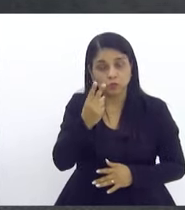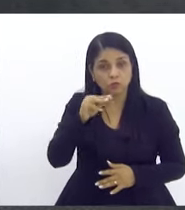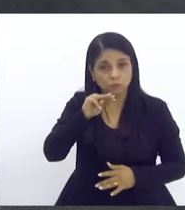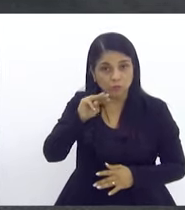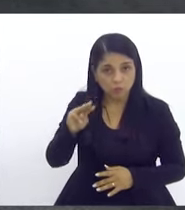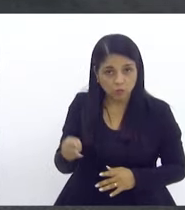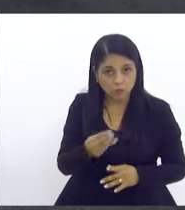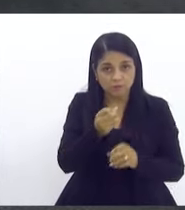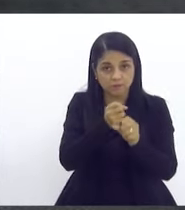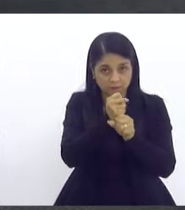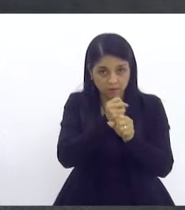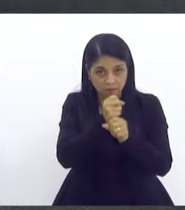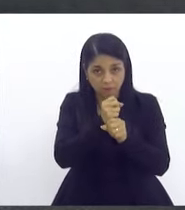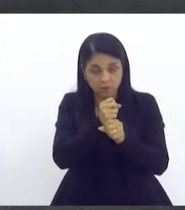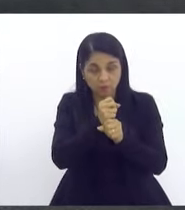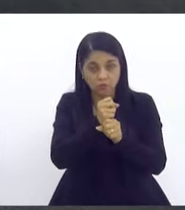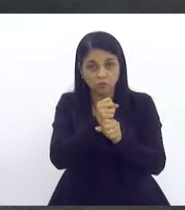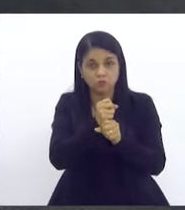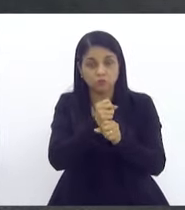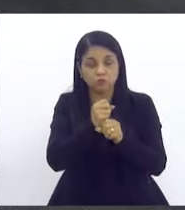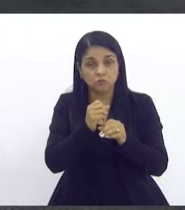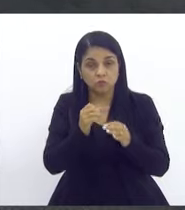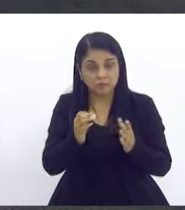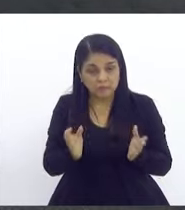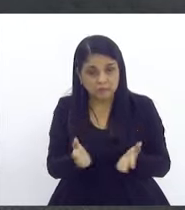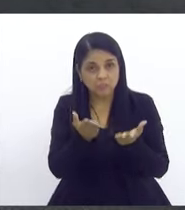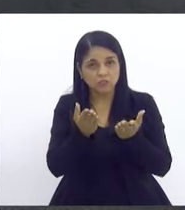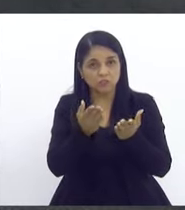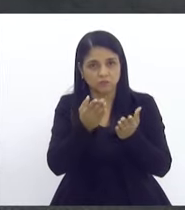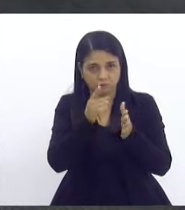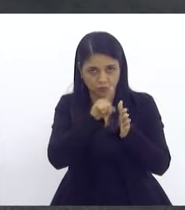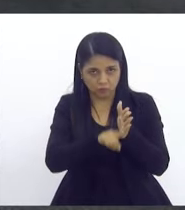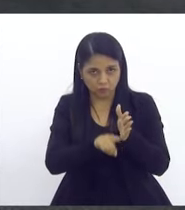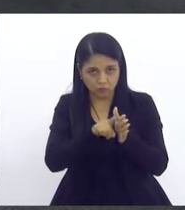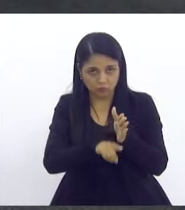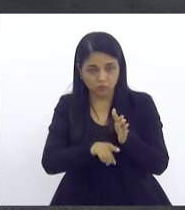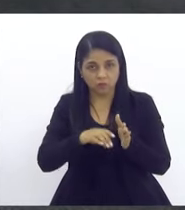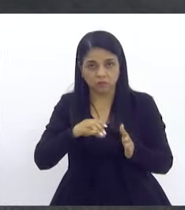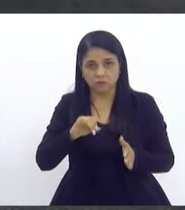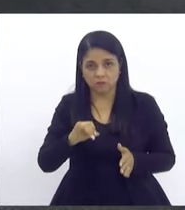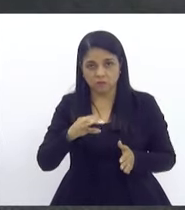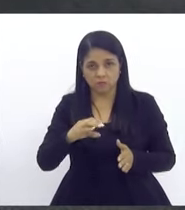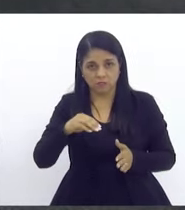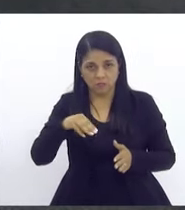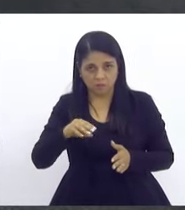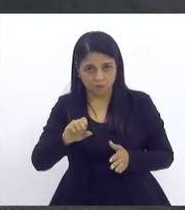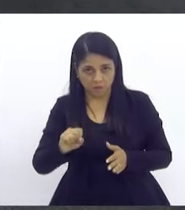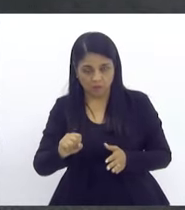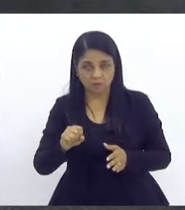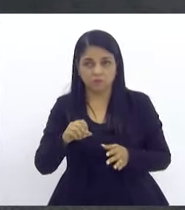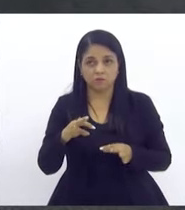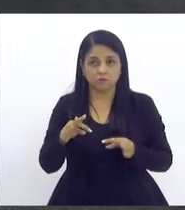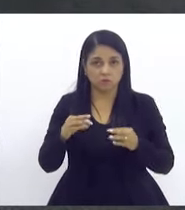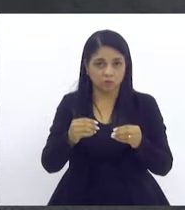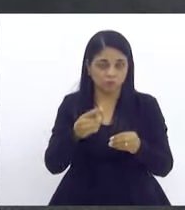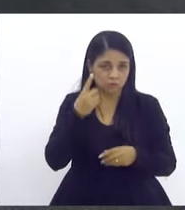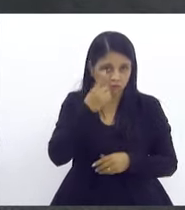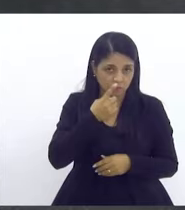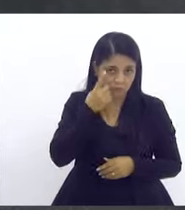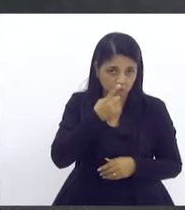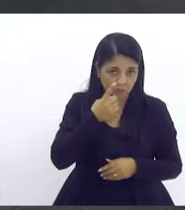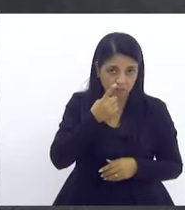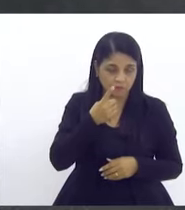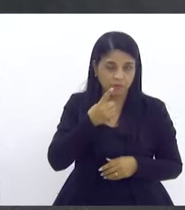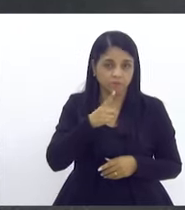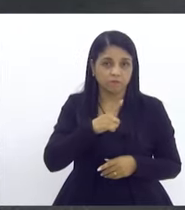dos incentivos que são concedidos pelos senhores deputados, nem todos, né? Que tem aqui até os